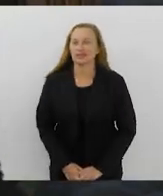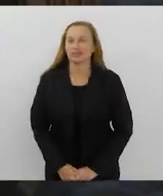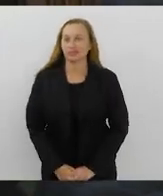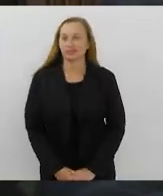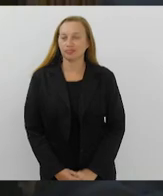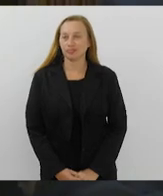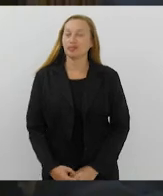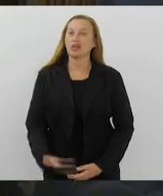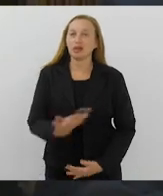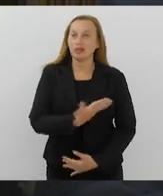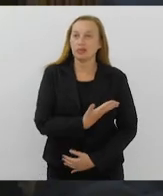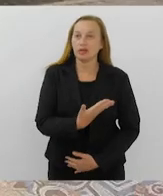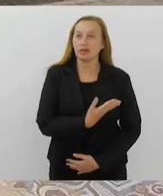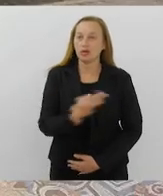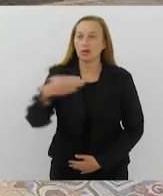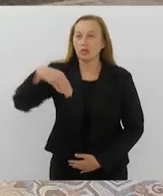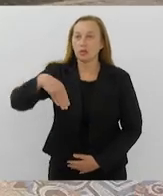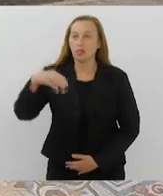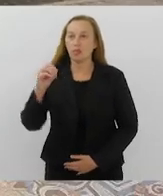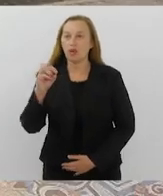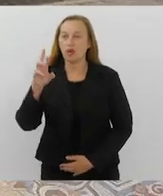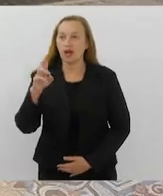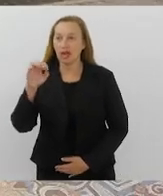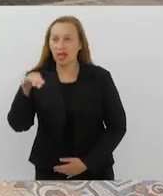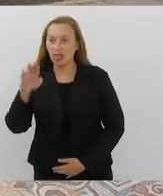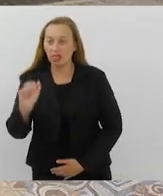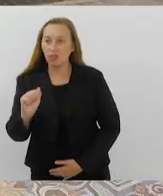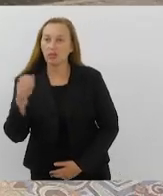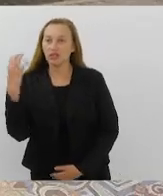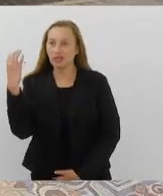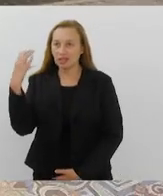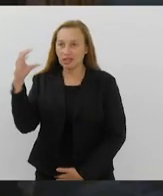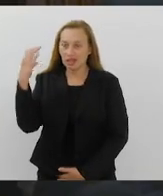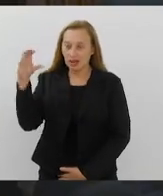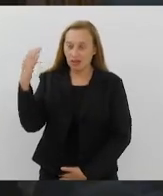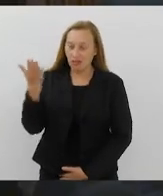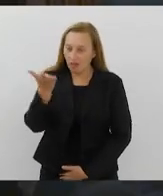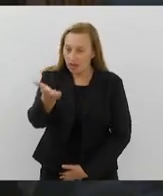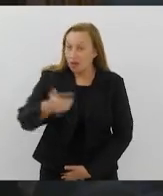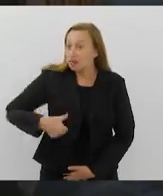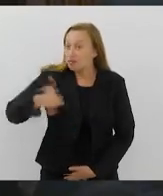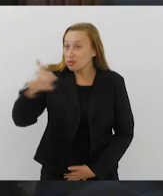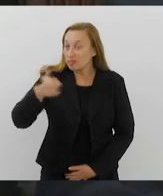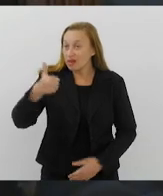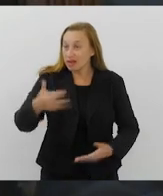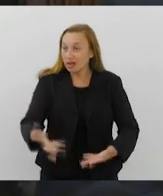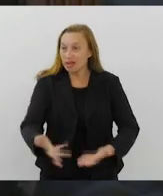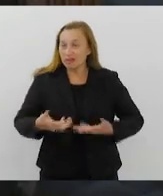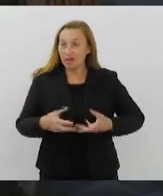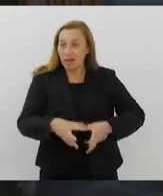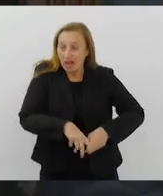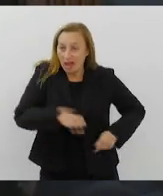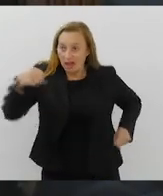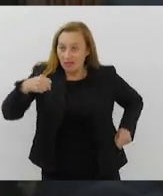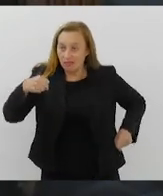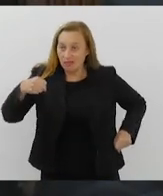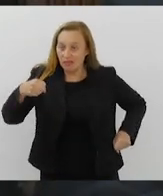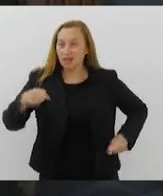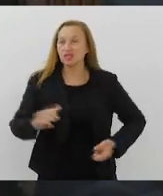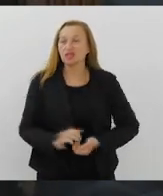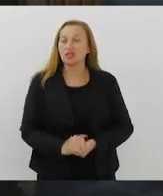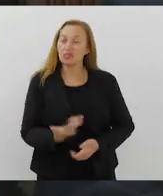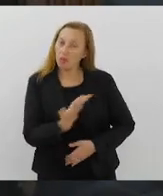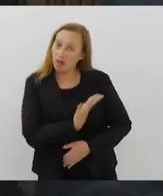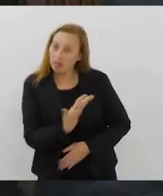Nosso amigo Moreno, lá de Niterói, que foi um dos primeiros a estar recebendo a faixa honorífica. Meu amigo e meu